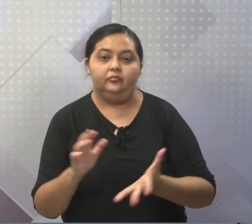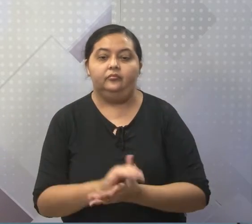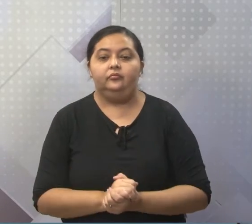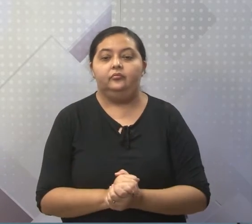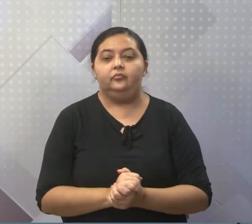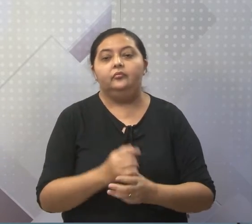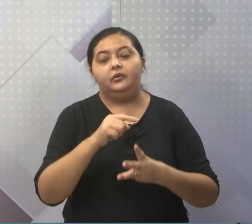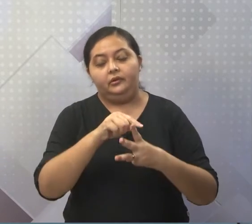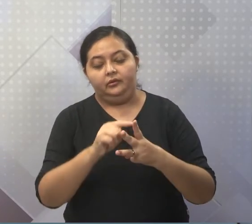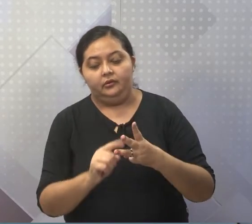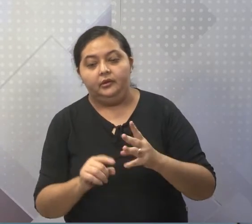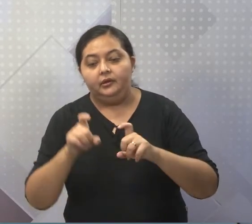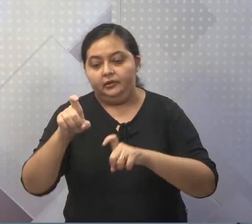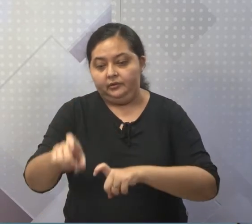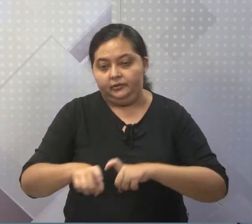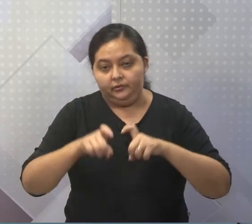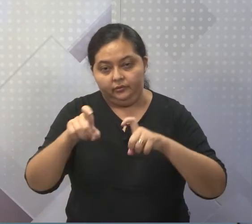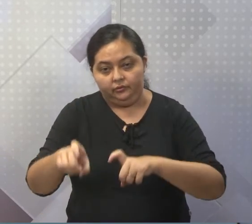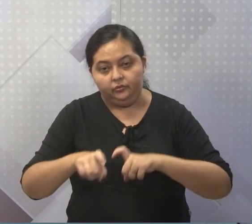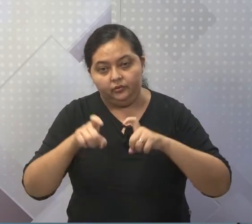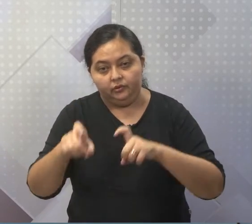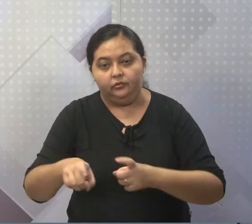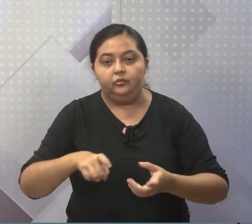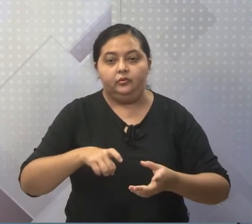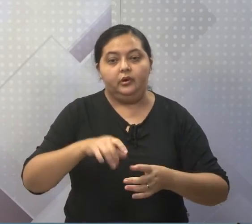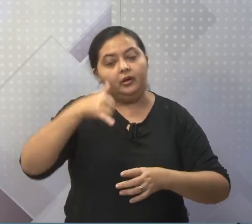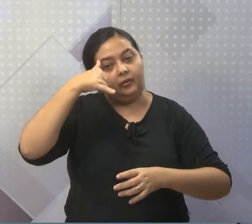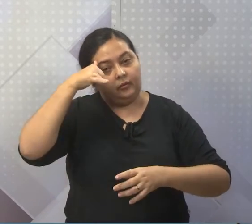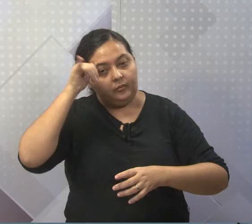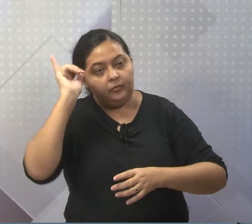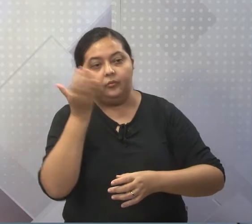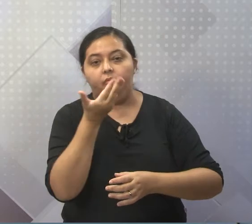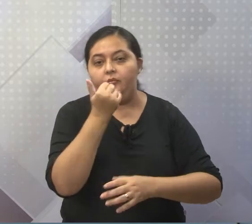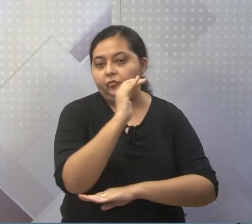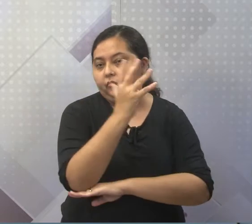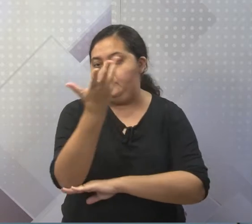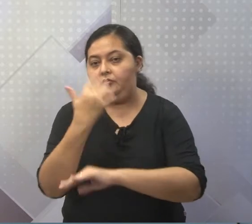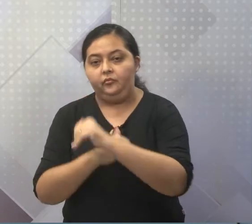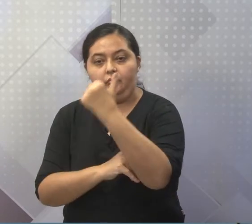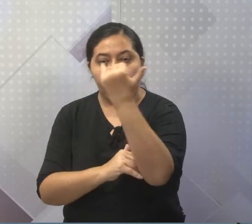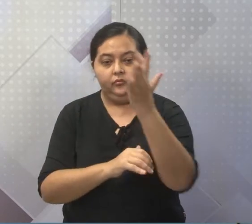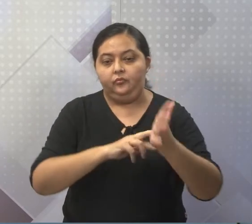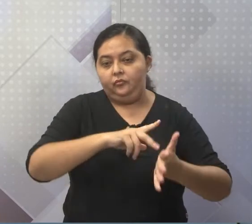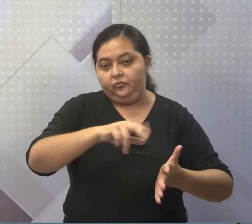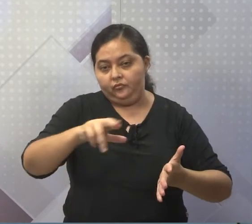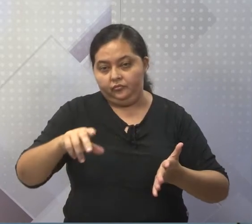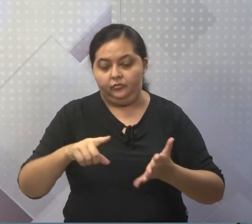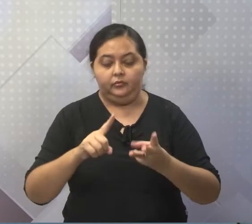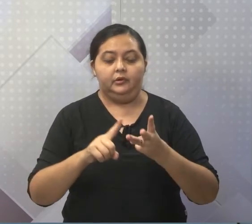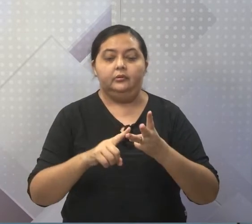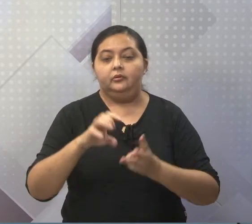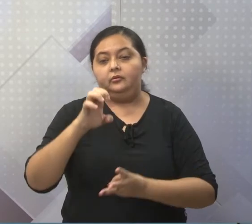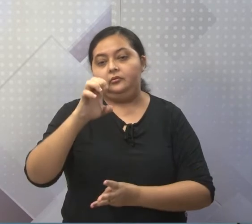não só da Agricultura não só da pecuária mas também no extrativismo ta